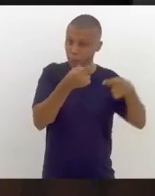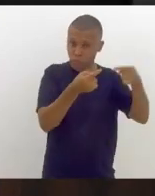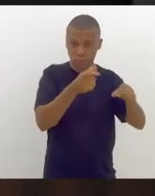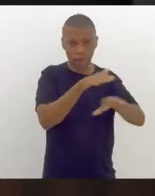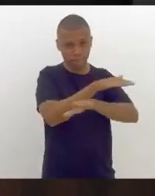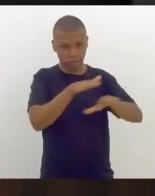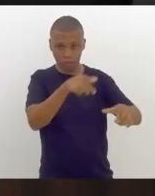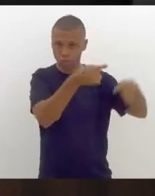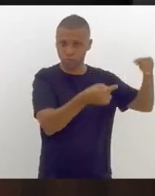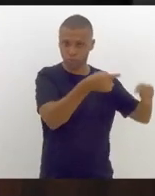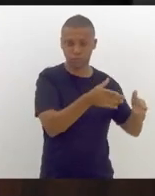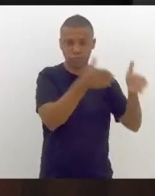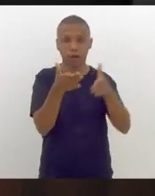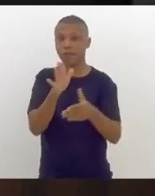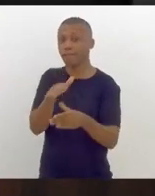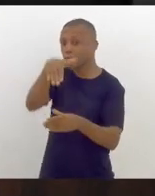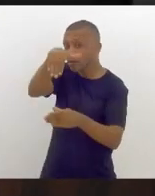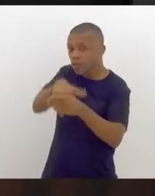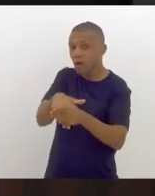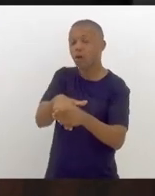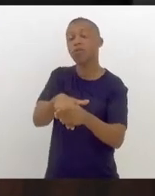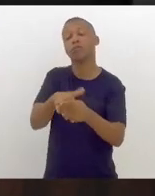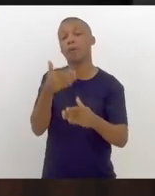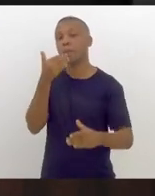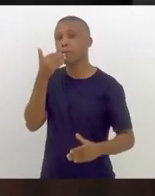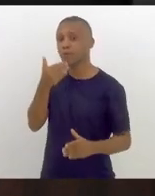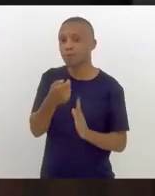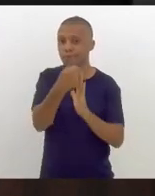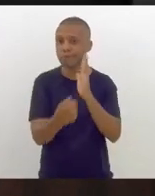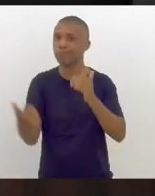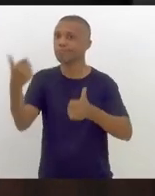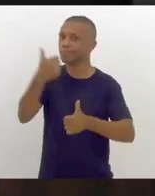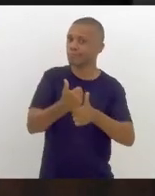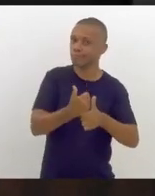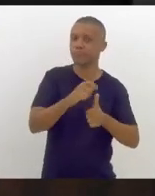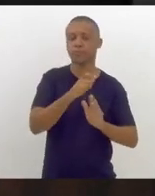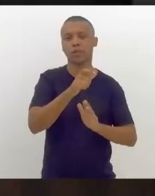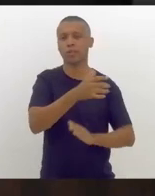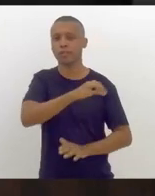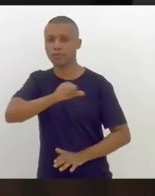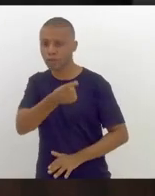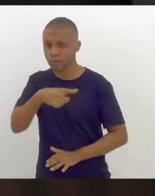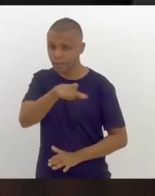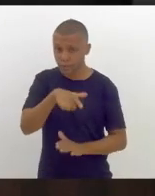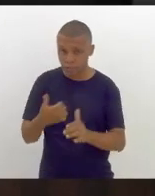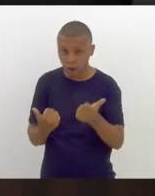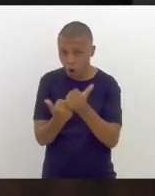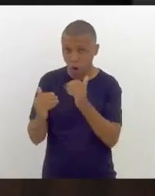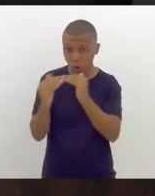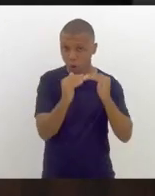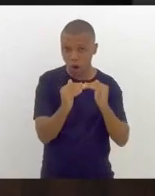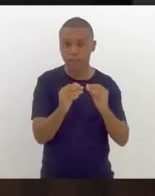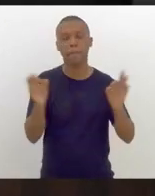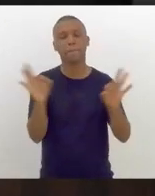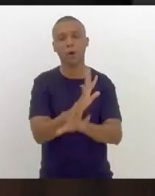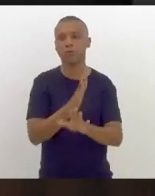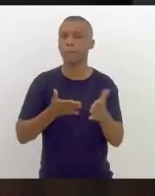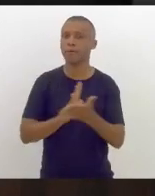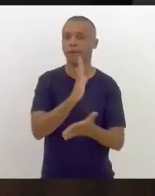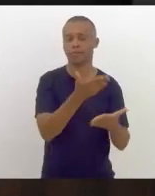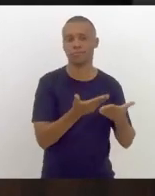substantivo da ccj conforma final de redação que a presidência defere-se os que aprovam permaneça Como estão aprovado vai